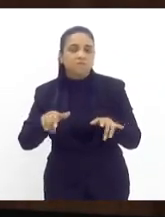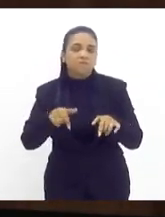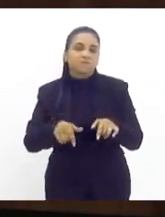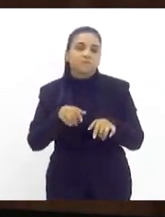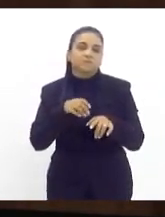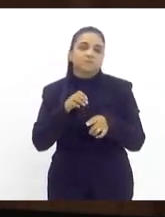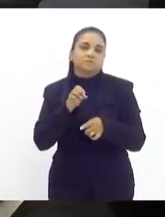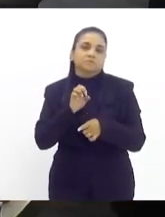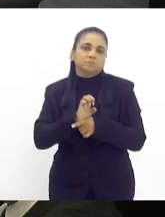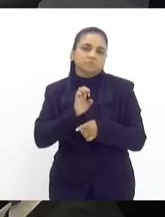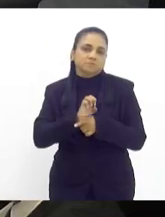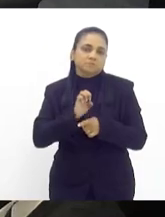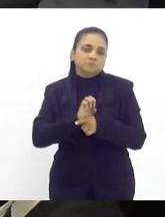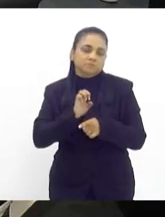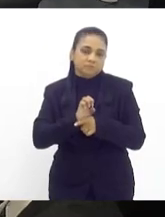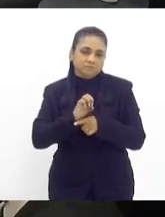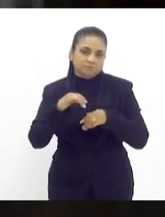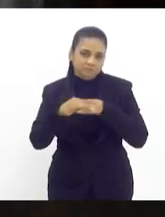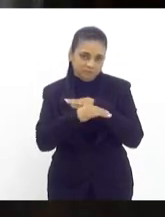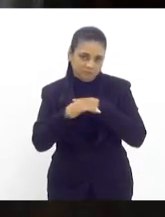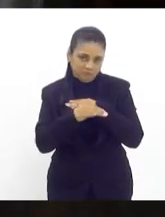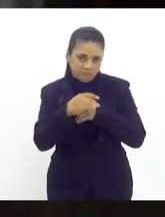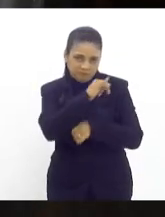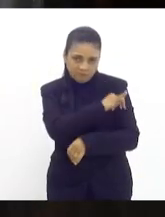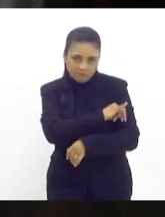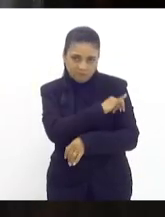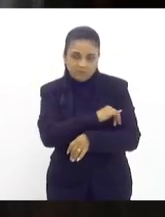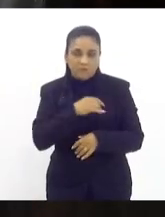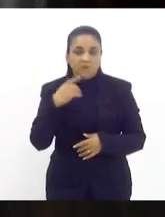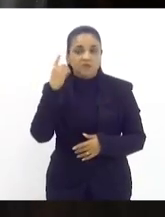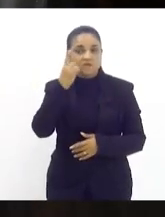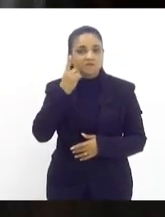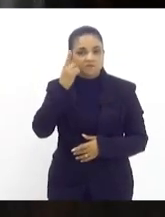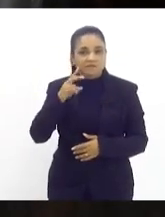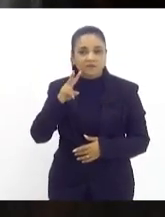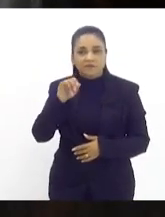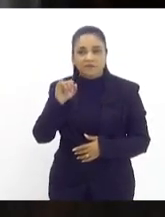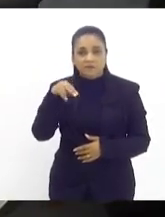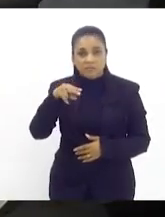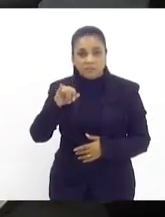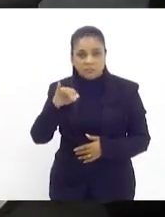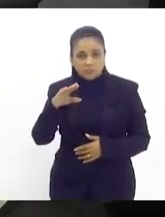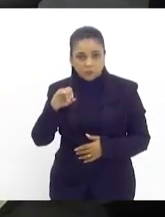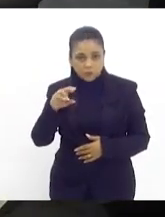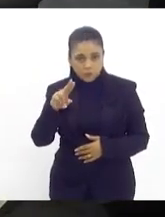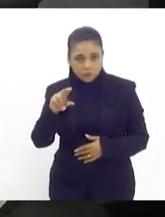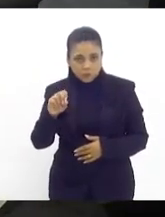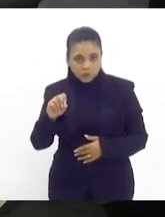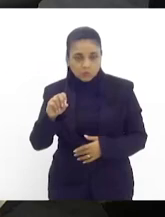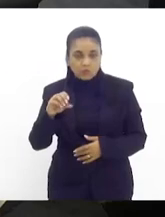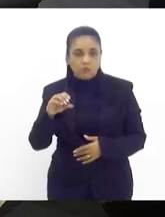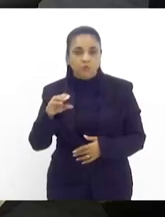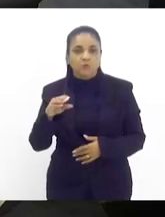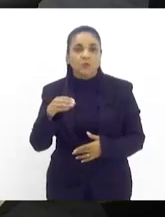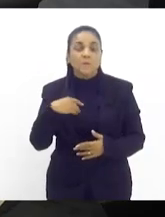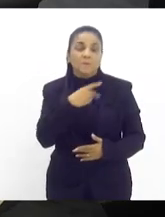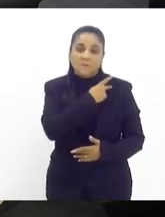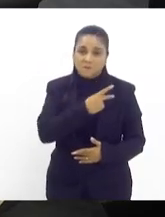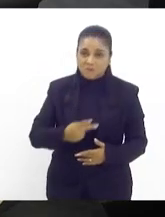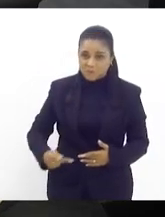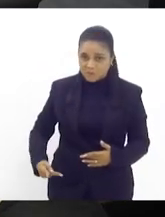favorável. Deputado Renato Cozzolino, Vinícius Cozzolino. Vinícius? Senhor